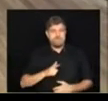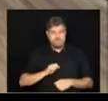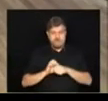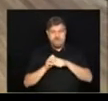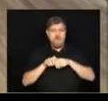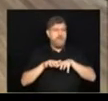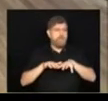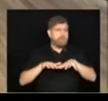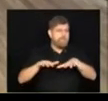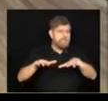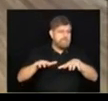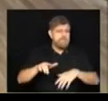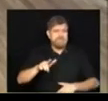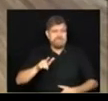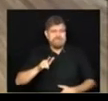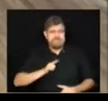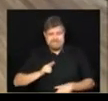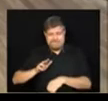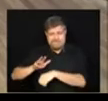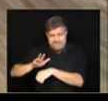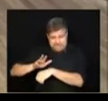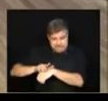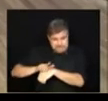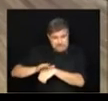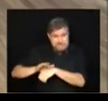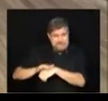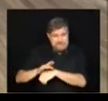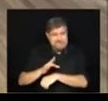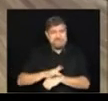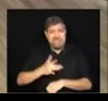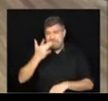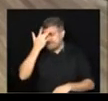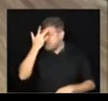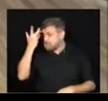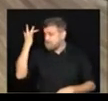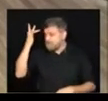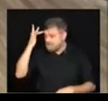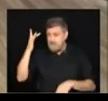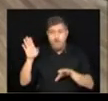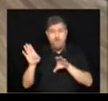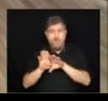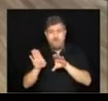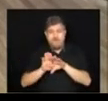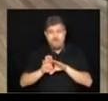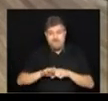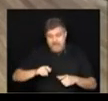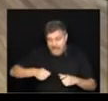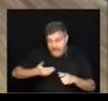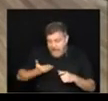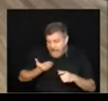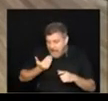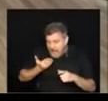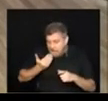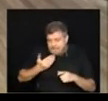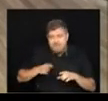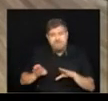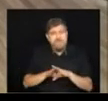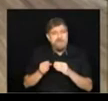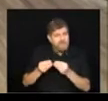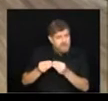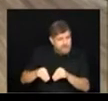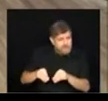pandemia, além da doença, da saúde mental, a alimentação também ficou